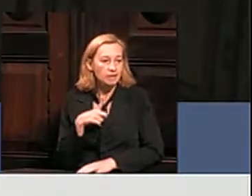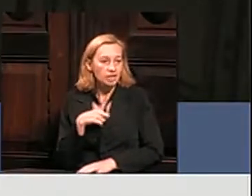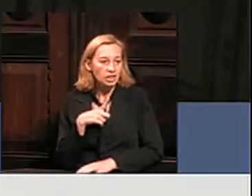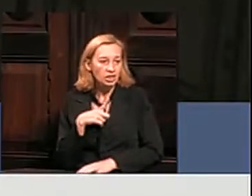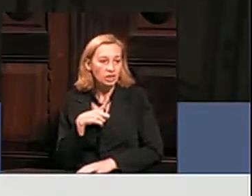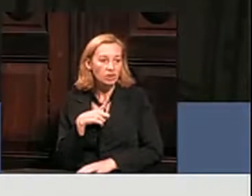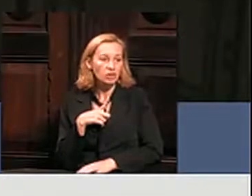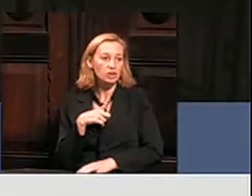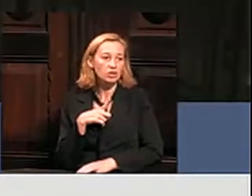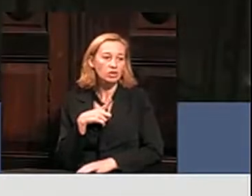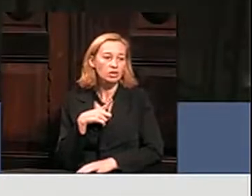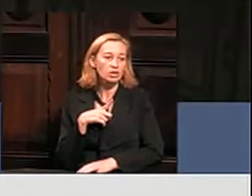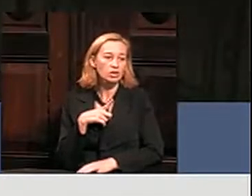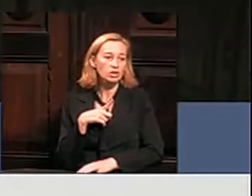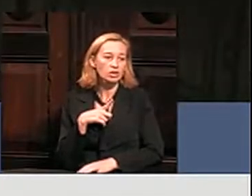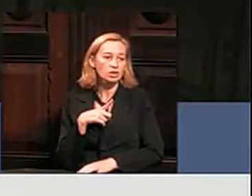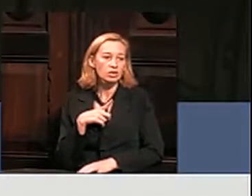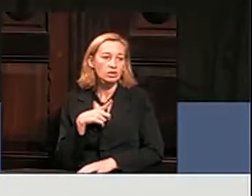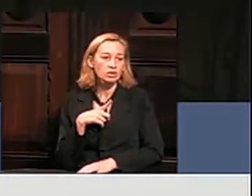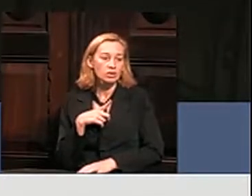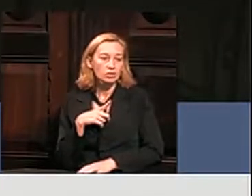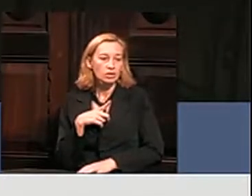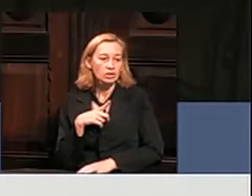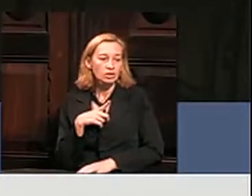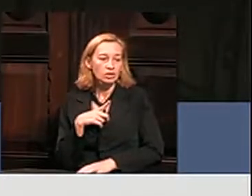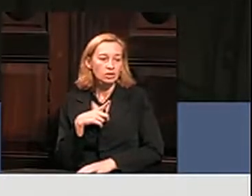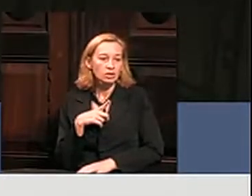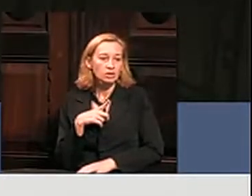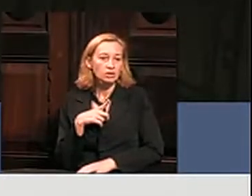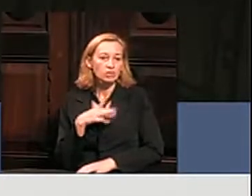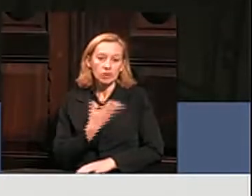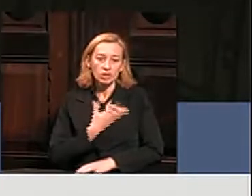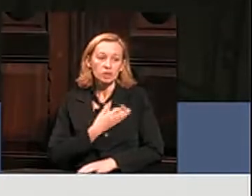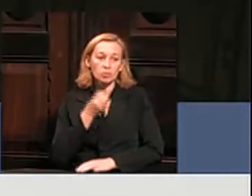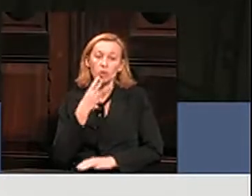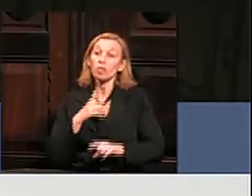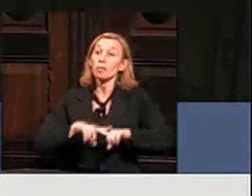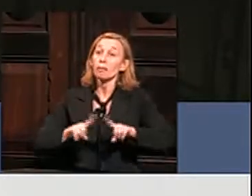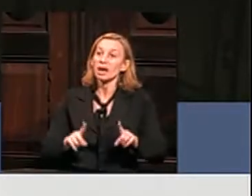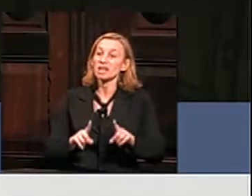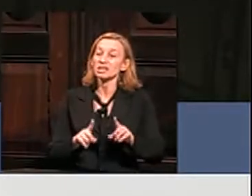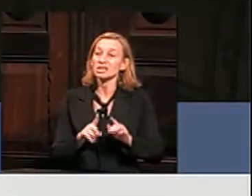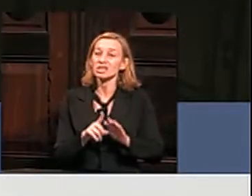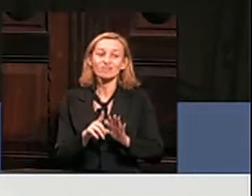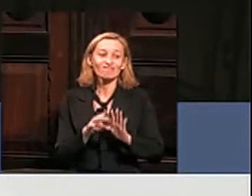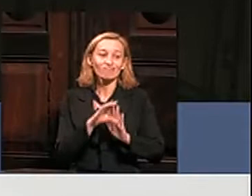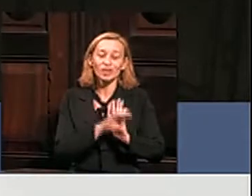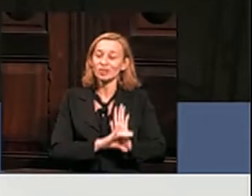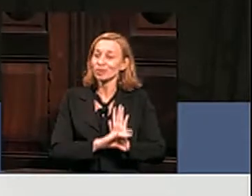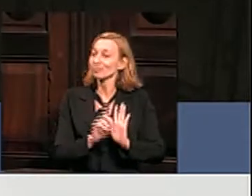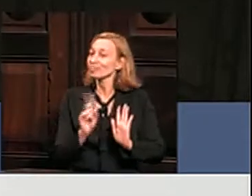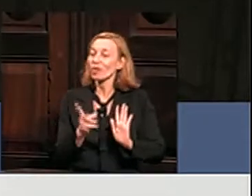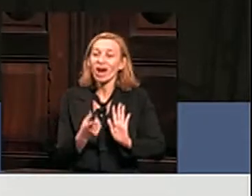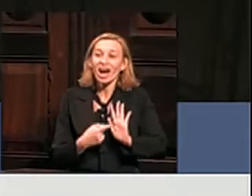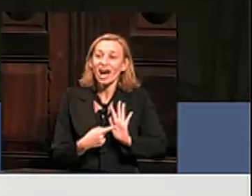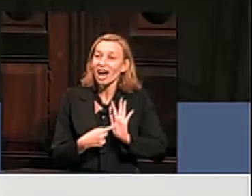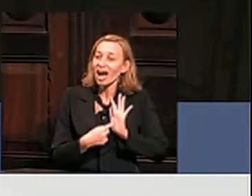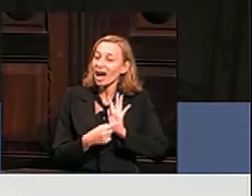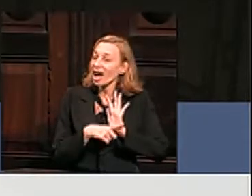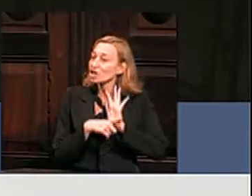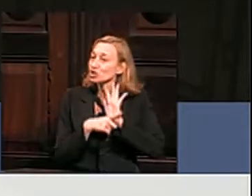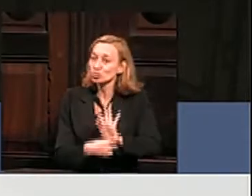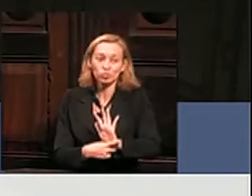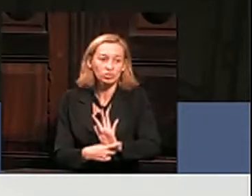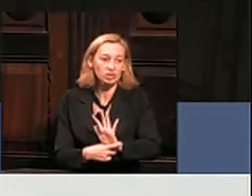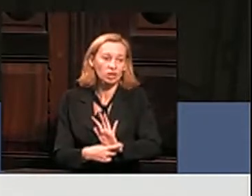boa intenção, o destaque não ajuda a matéria. Isso foi debatido no Colégio de